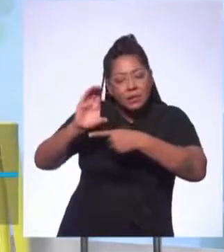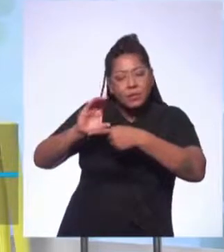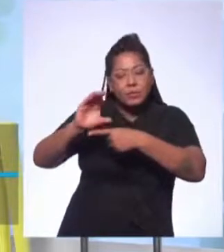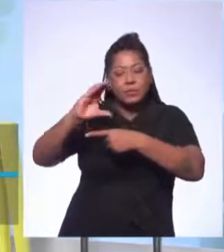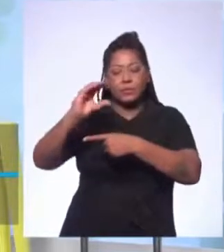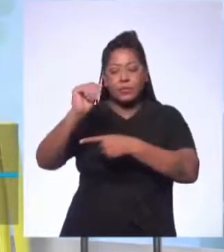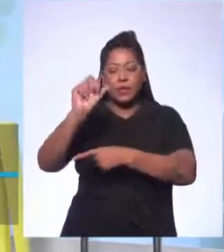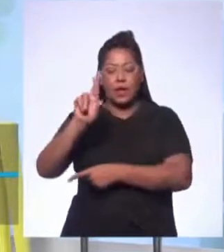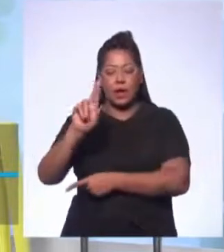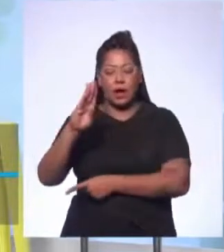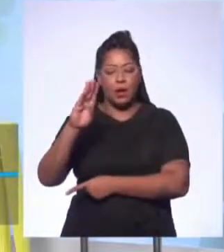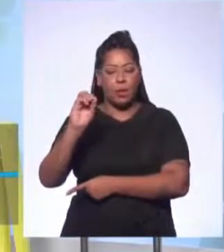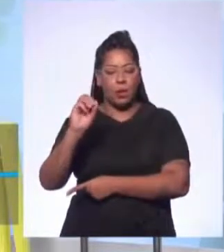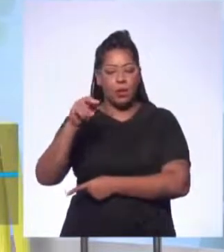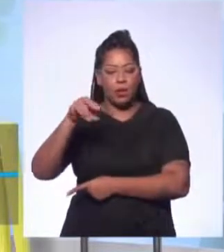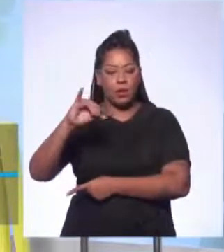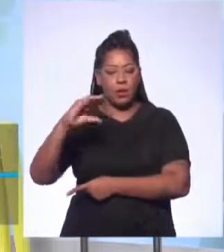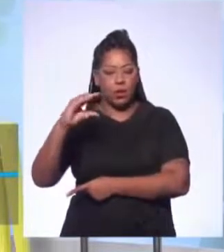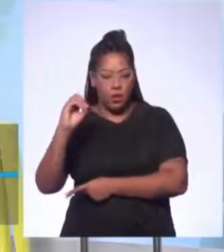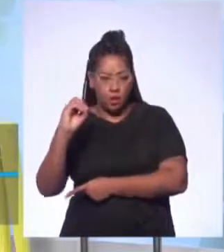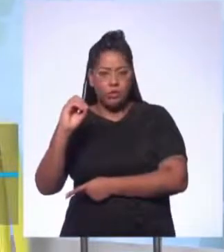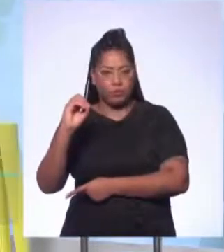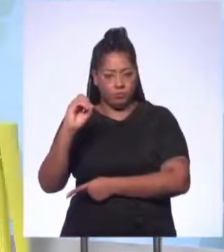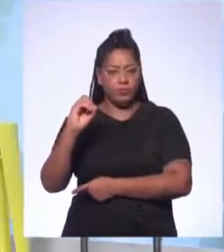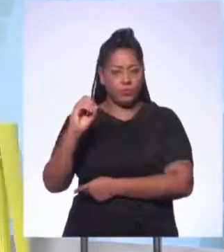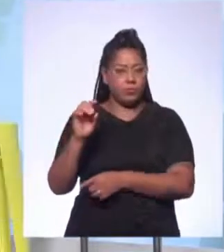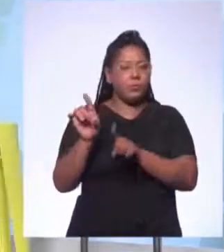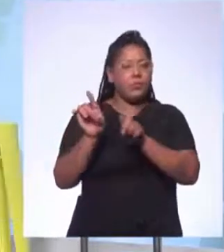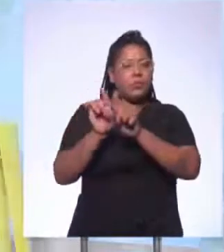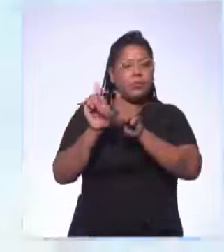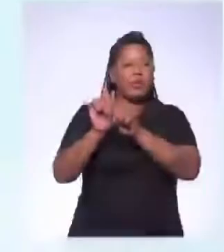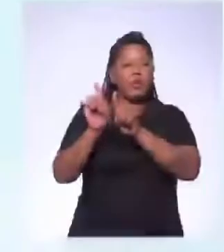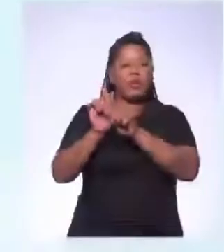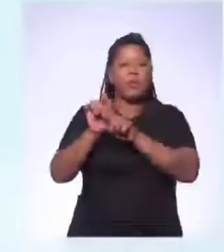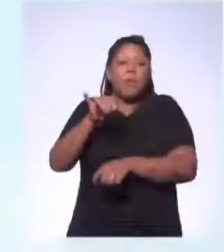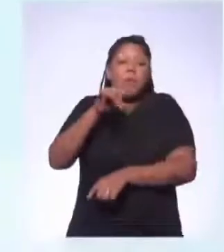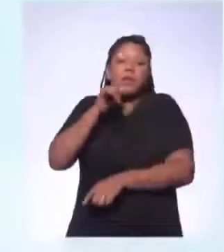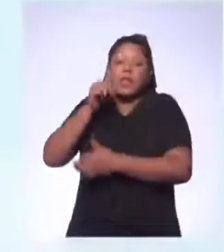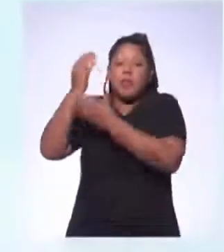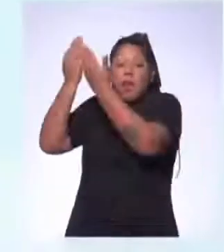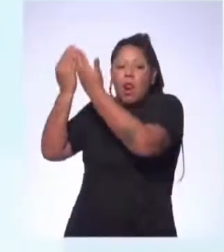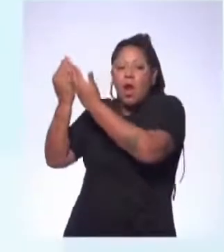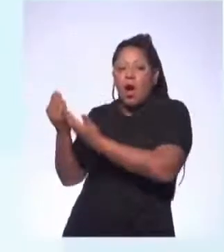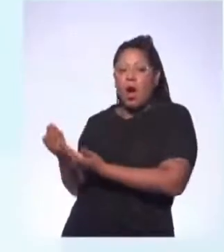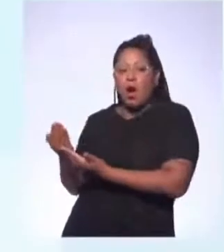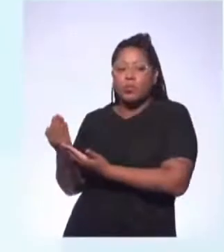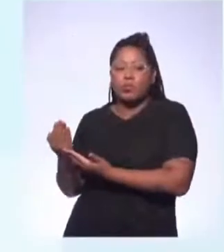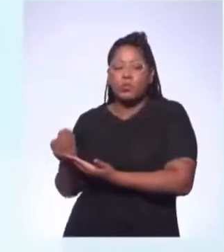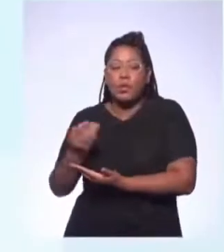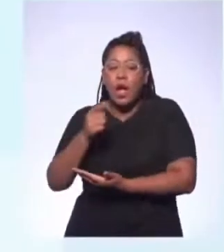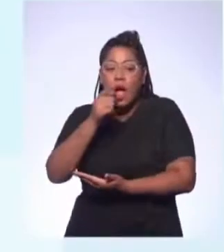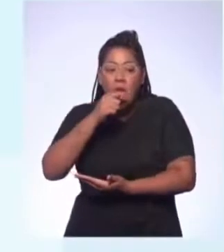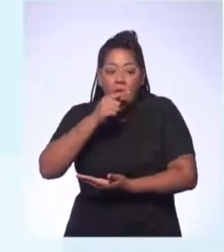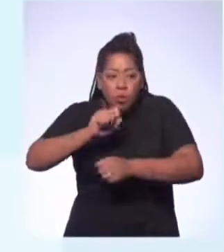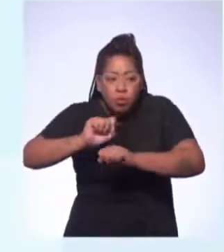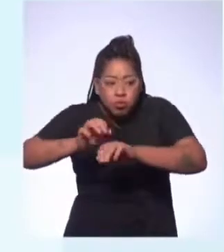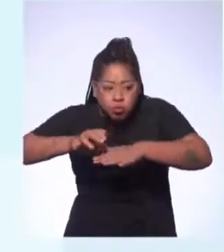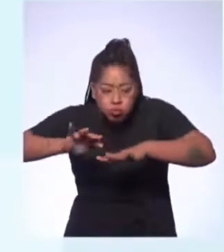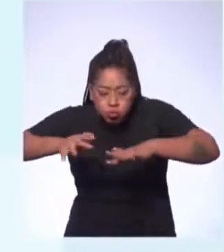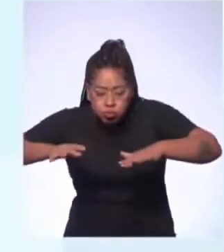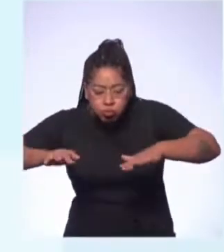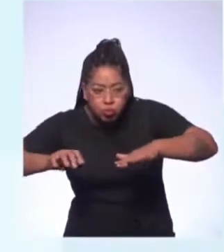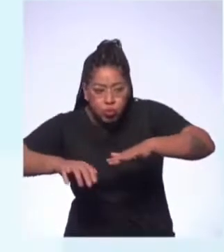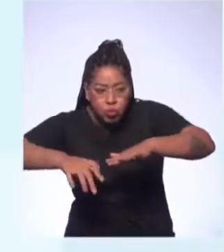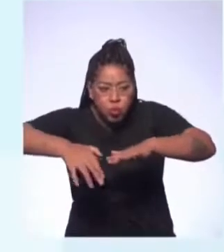né, as indústrias aqui no caso, elas eliminam o gás carbônico para o ar atmosférico,